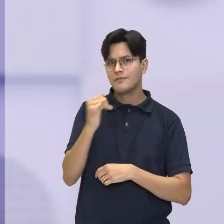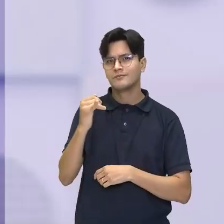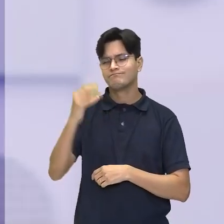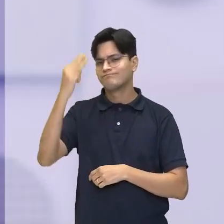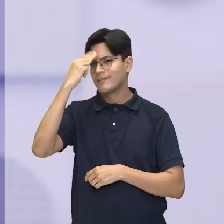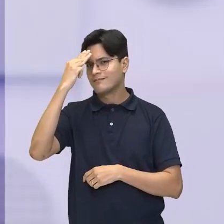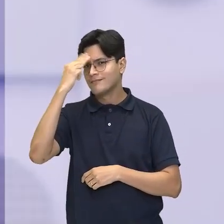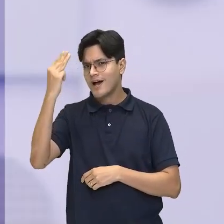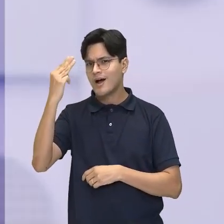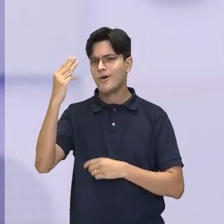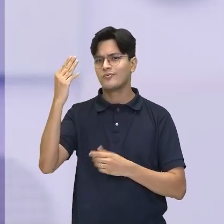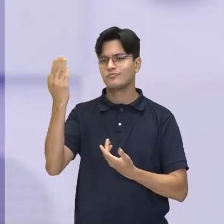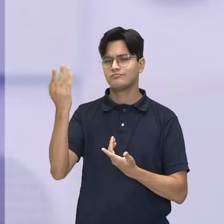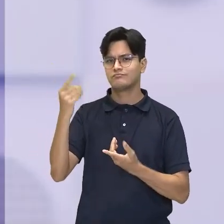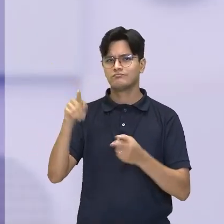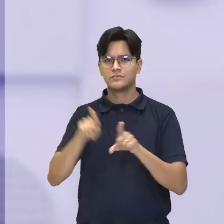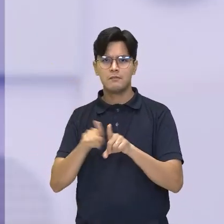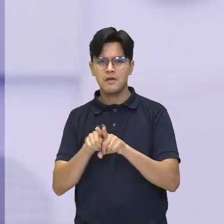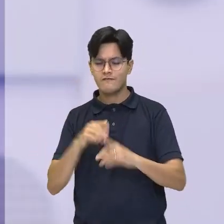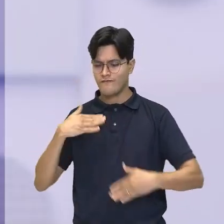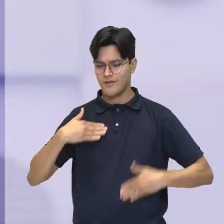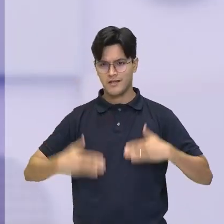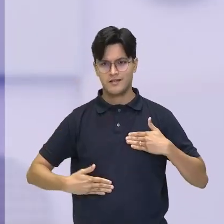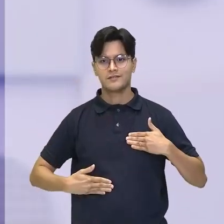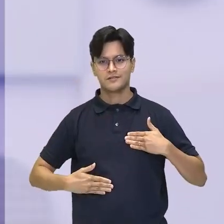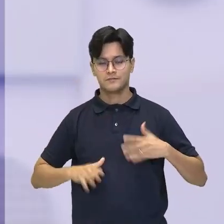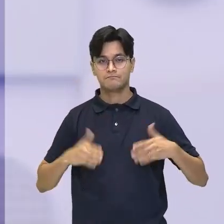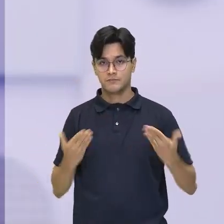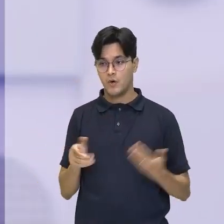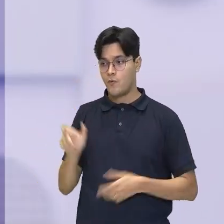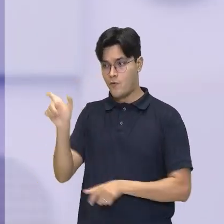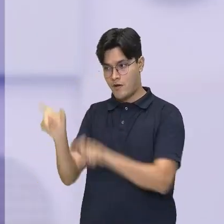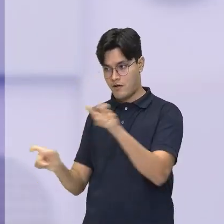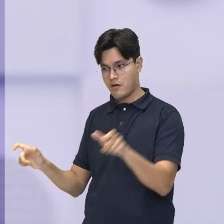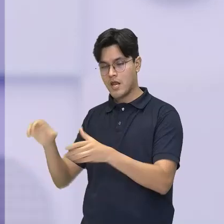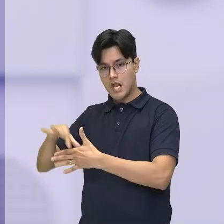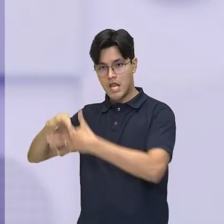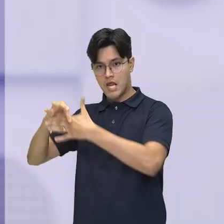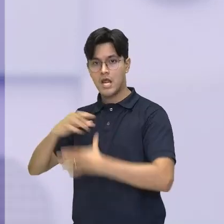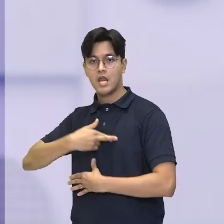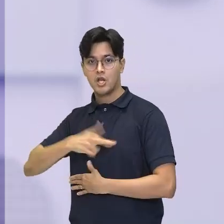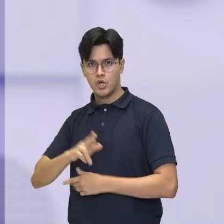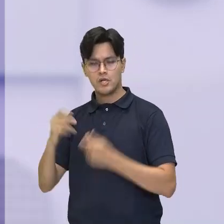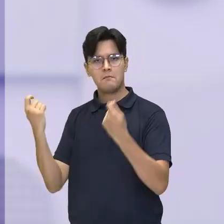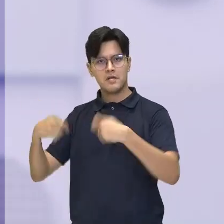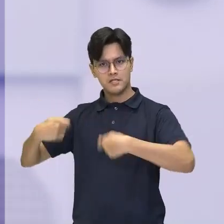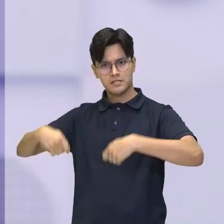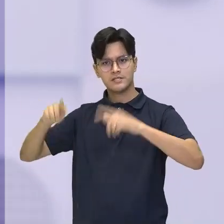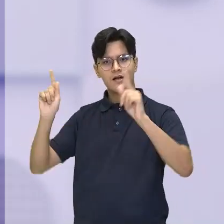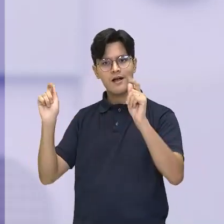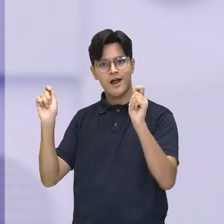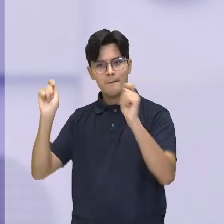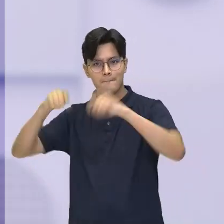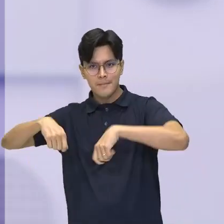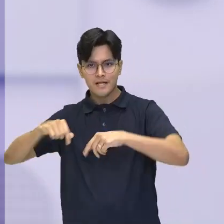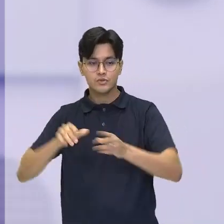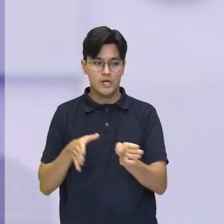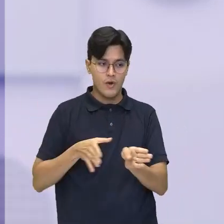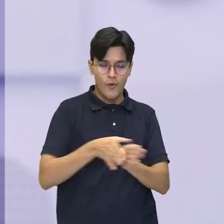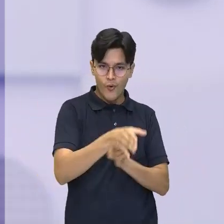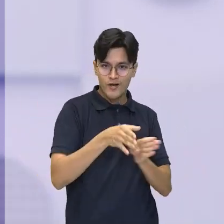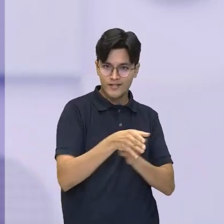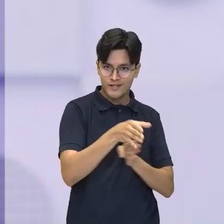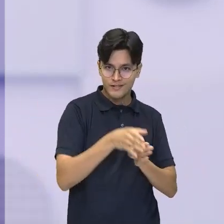psicológicos. O líder religioso deve estar pronto, se não a dar uma resposta, mas indicar um caminho